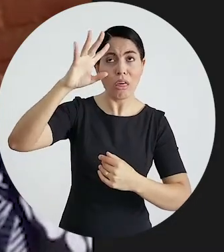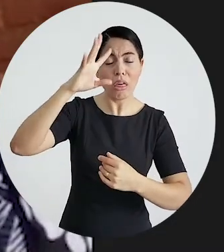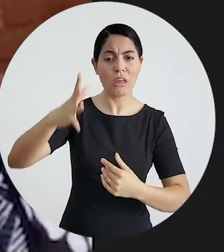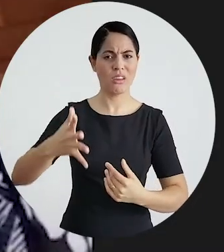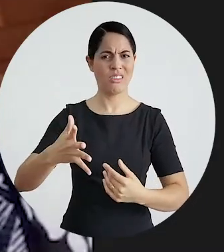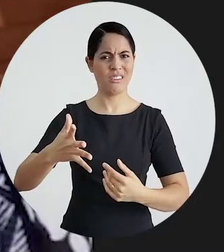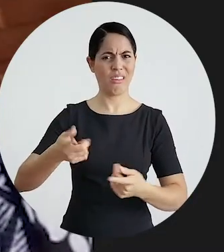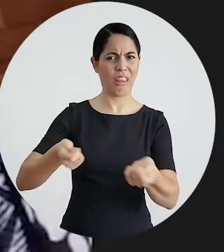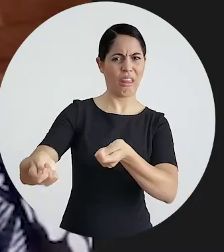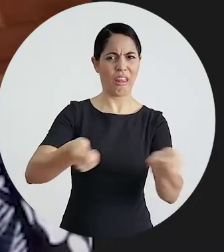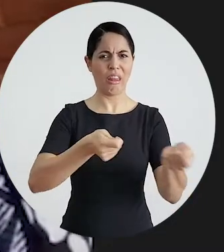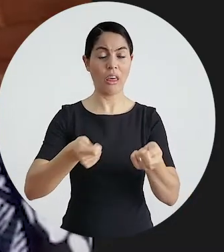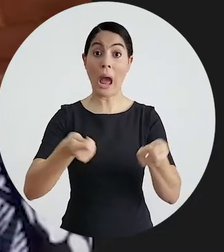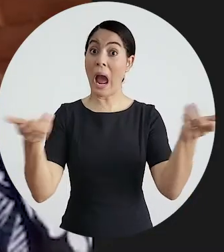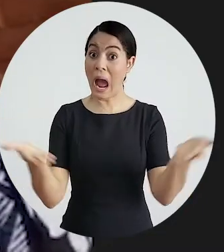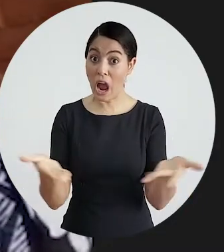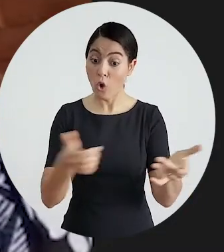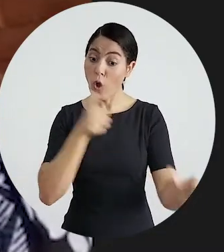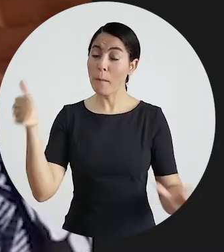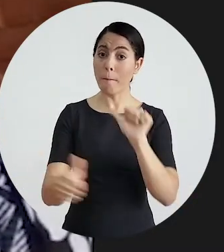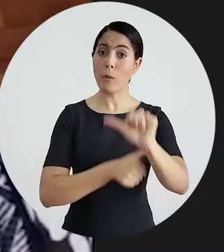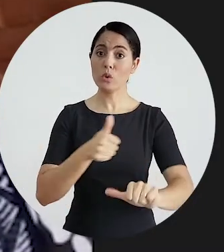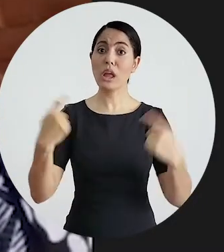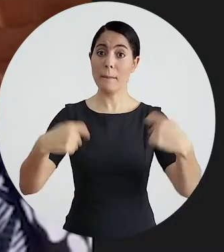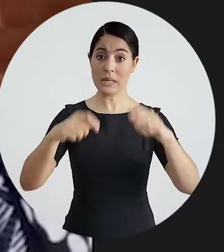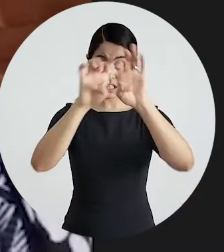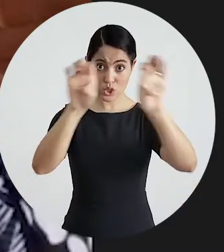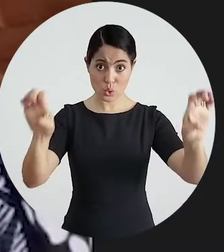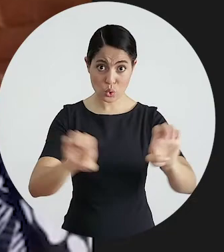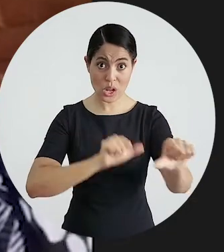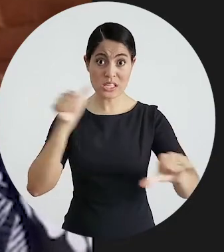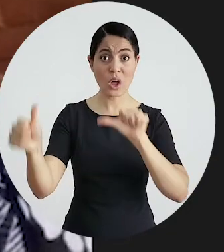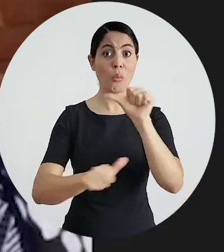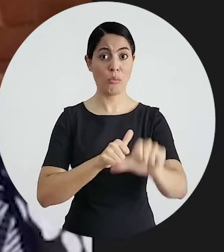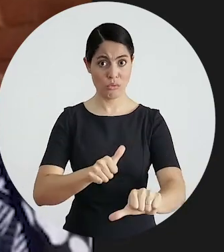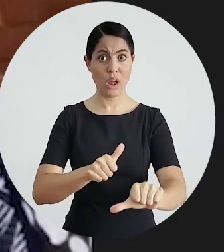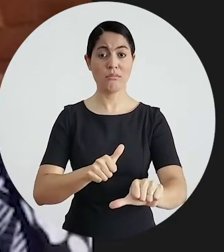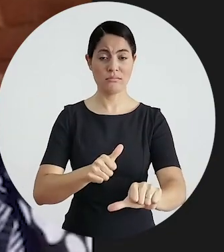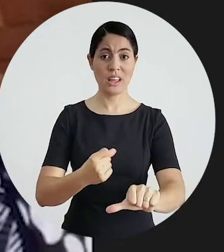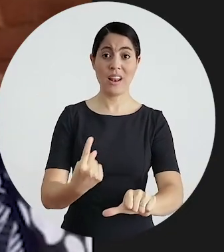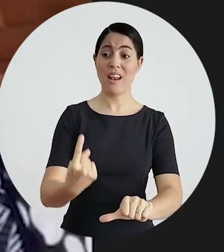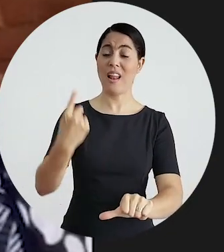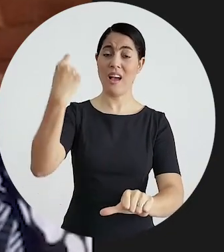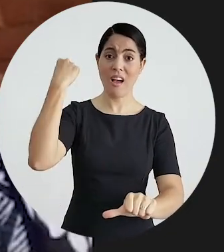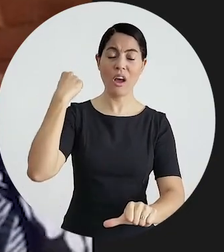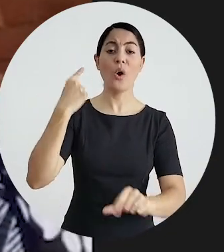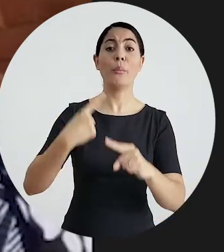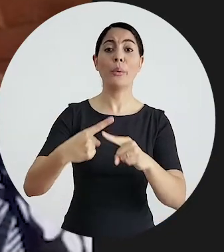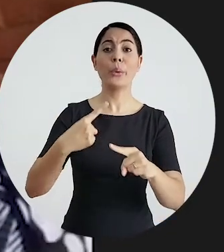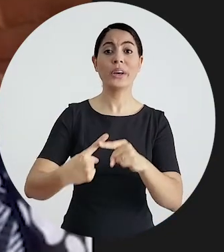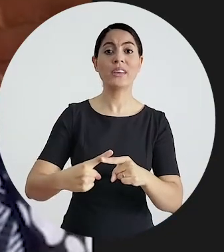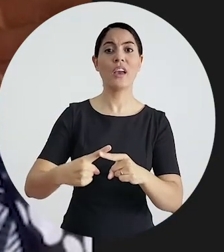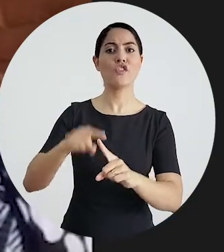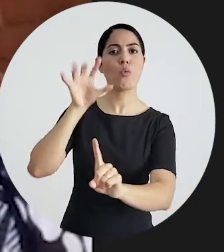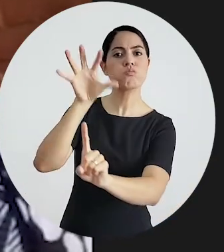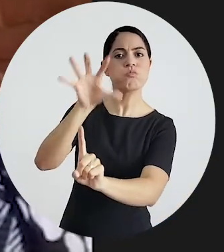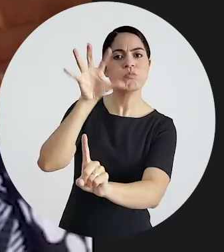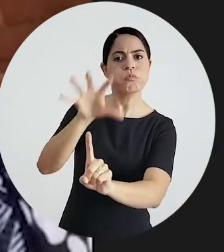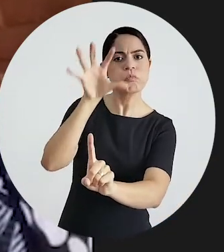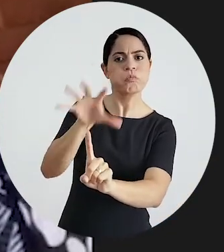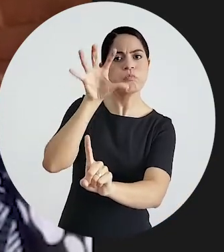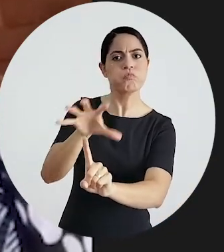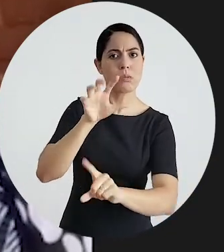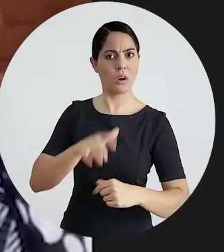E é preciso que agora se venha desconstruir essa estruturação que foi feita